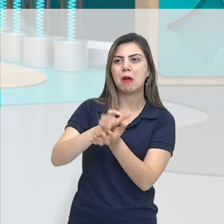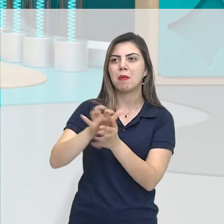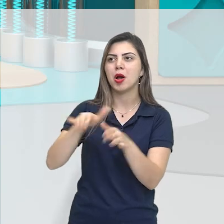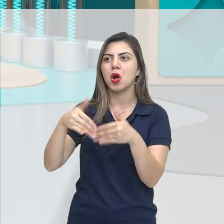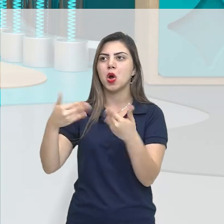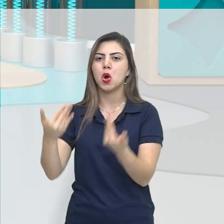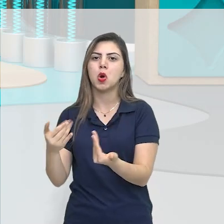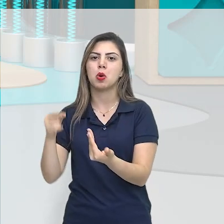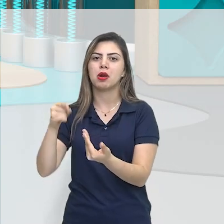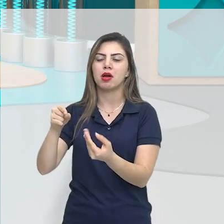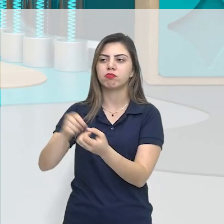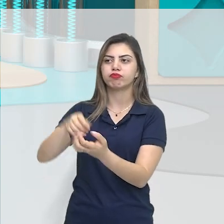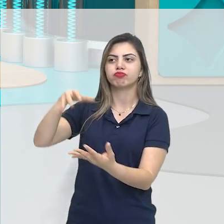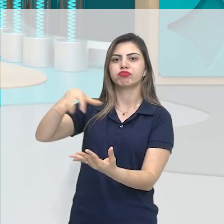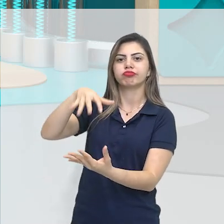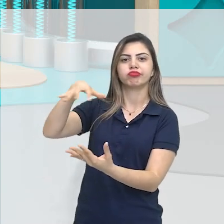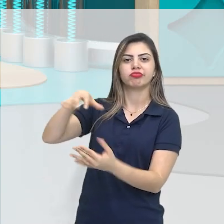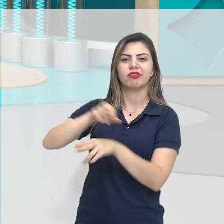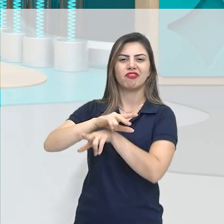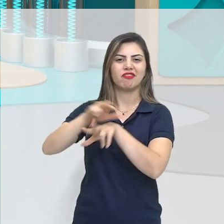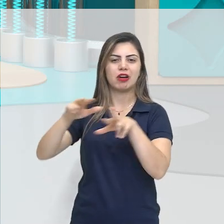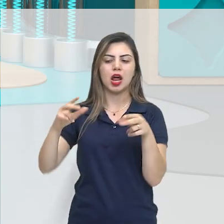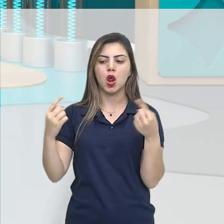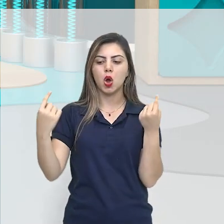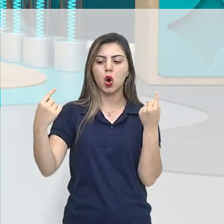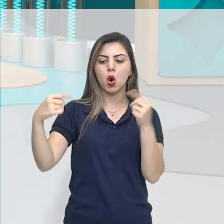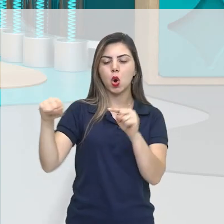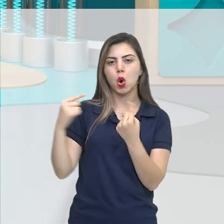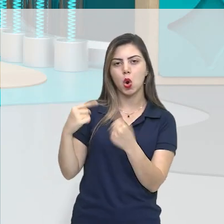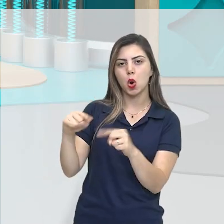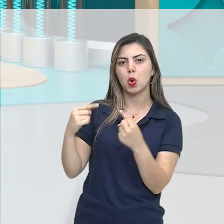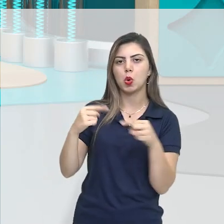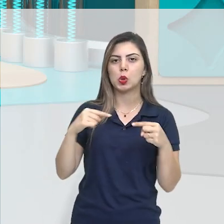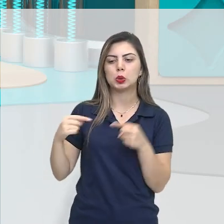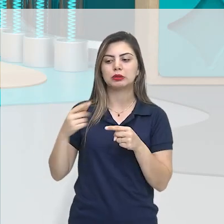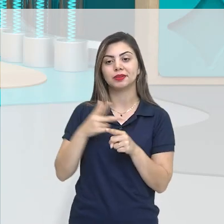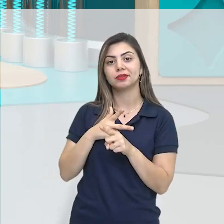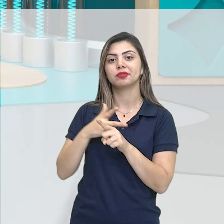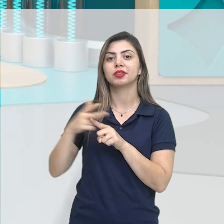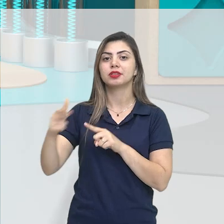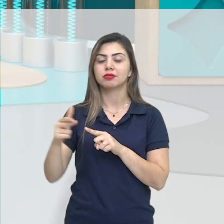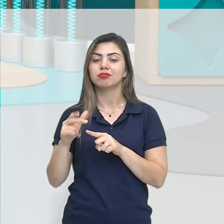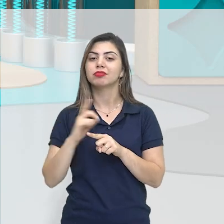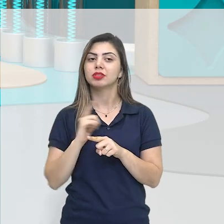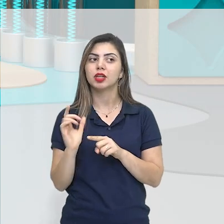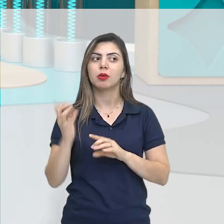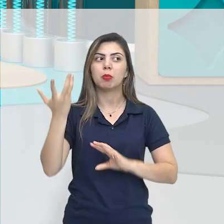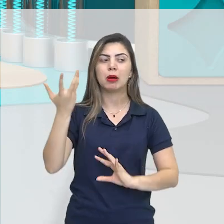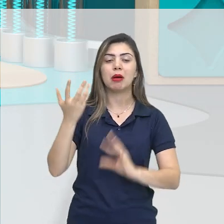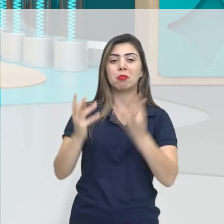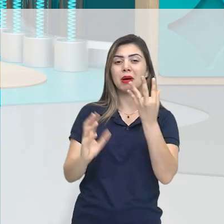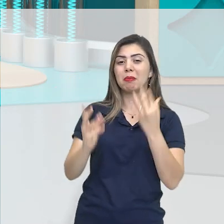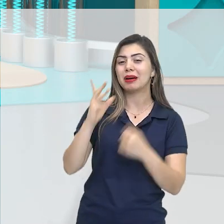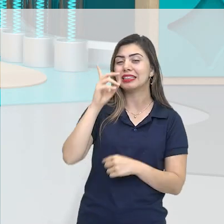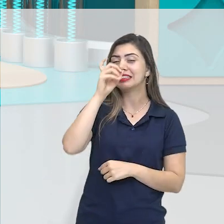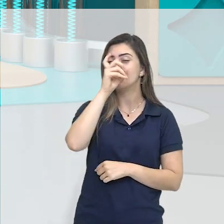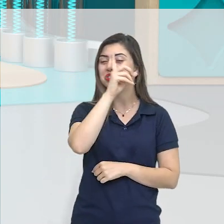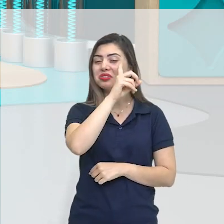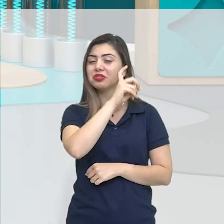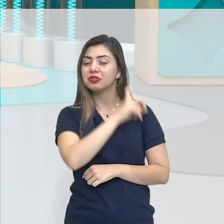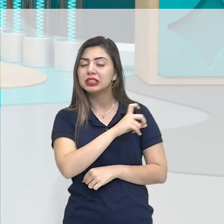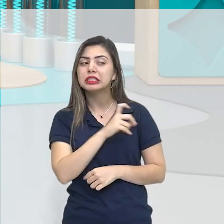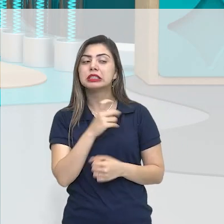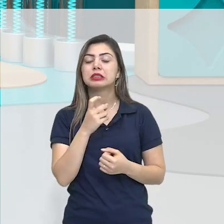seres sobrenaturais, e passavam por situações desafiadoras, não